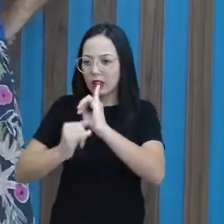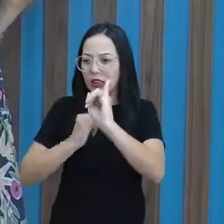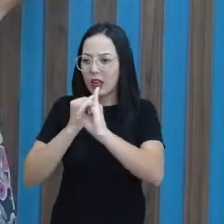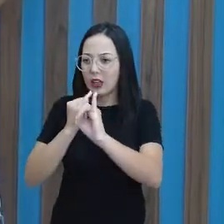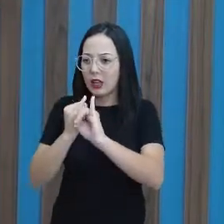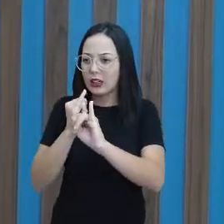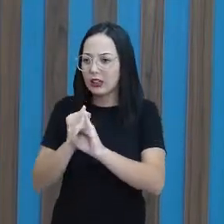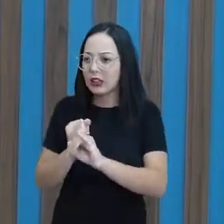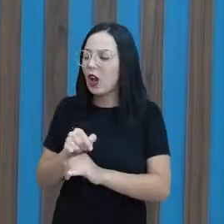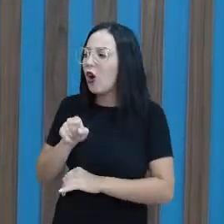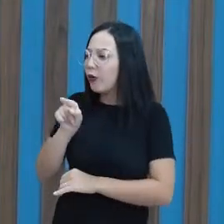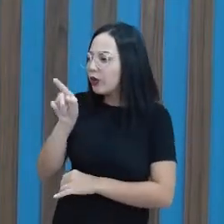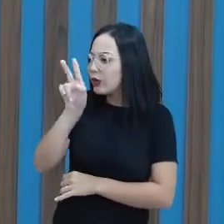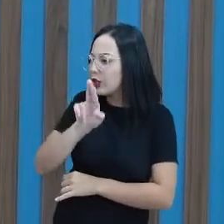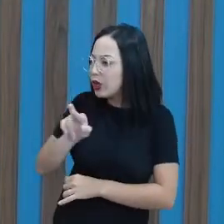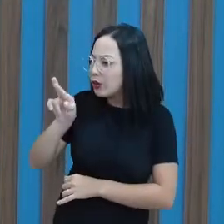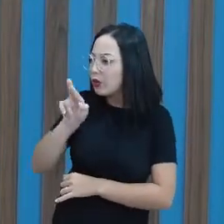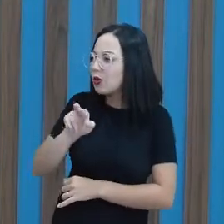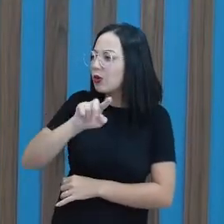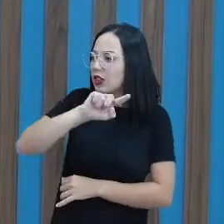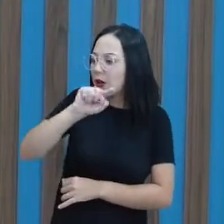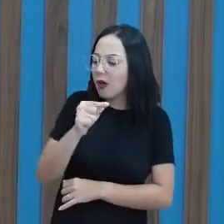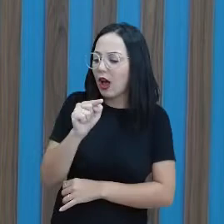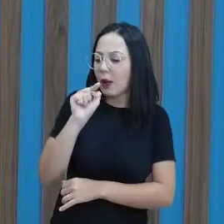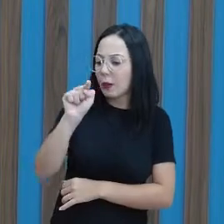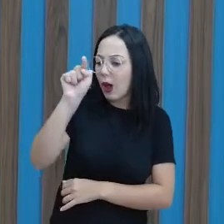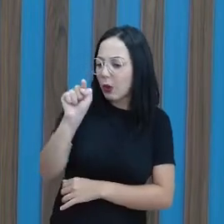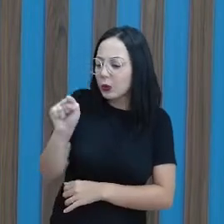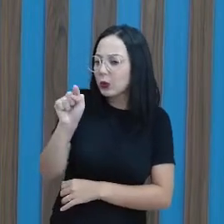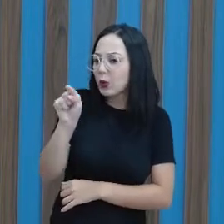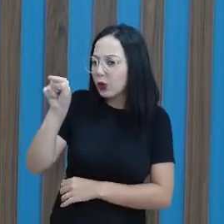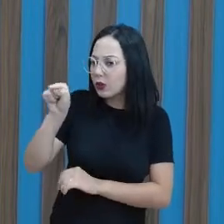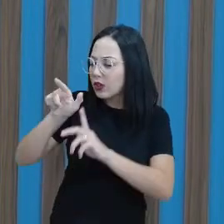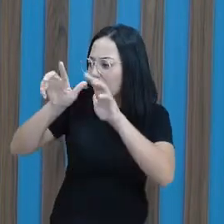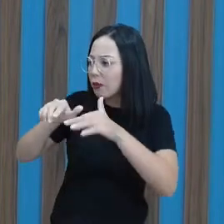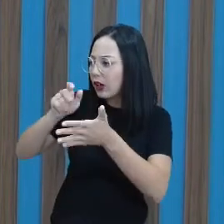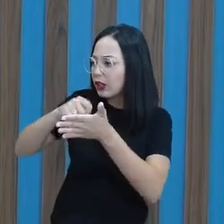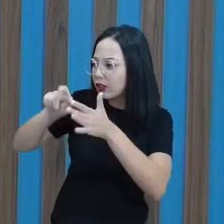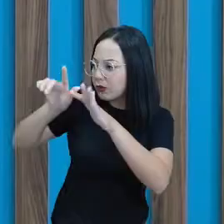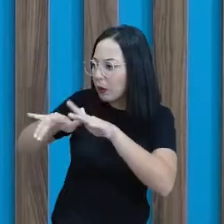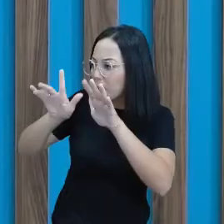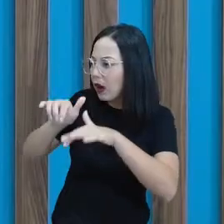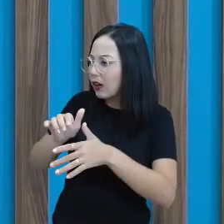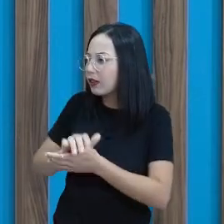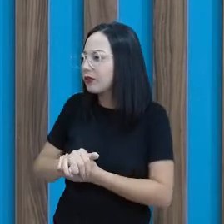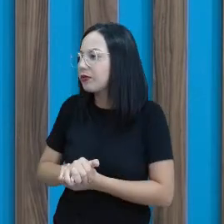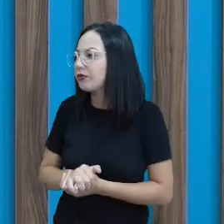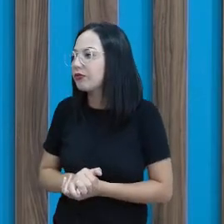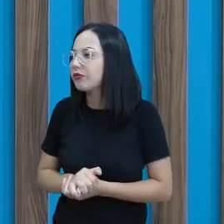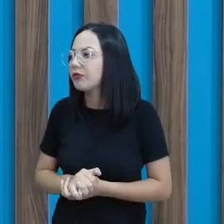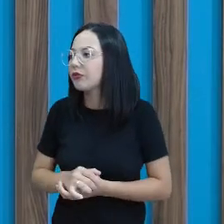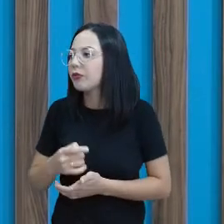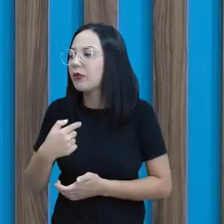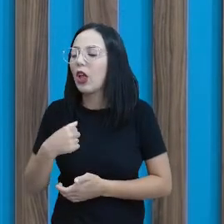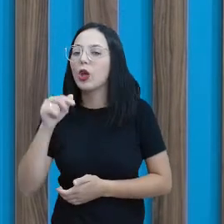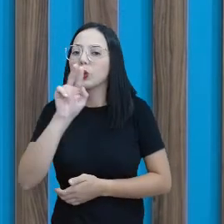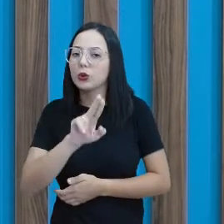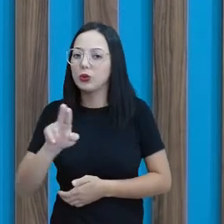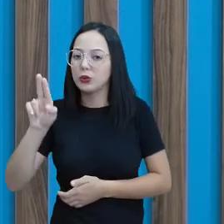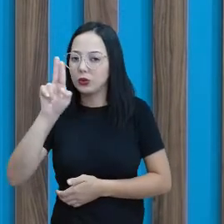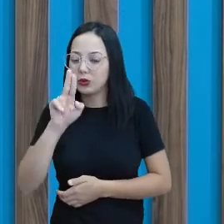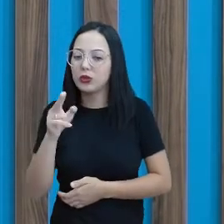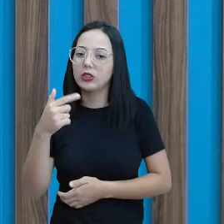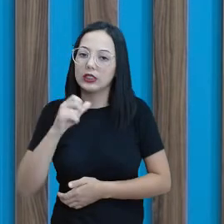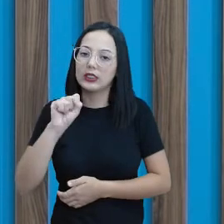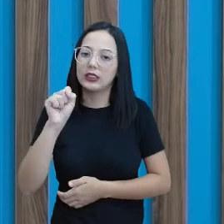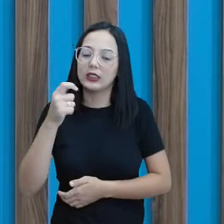Professora Viviane, você usa os sinais de pontuação quando você escreve na internet? Eu uso, eu tenho que confessar que eu sou meio